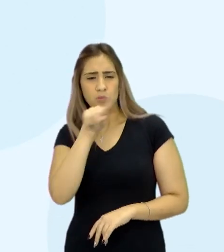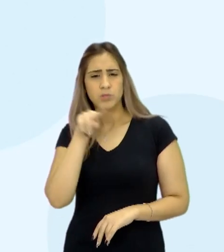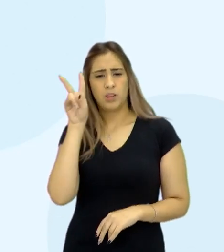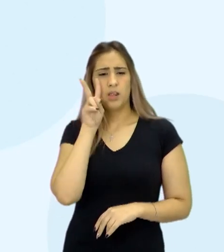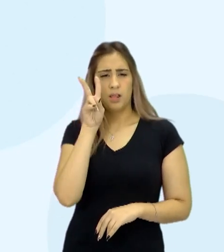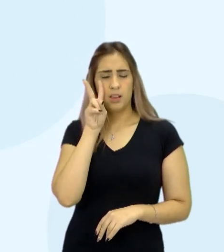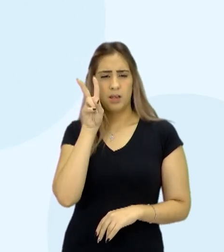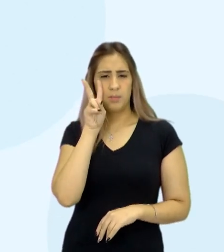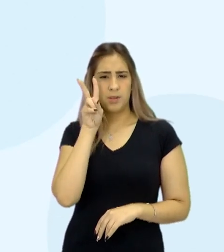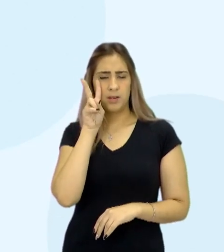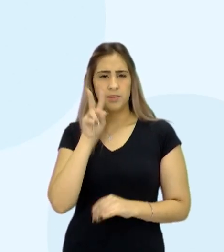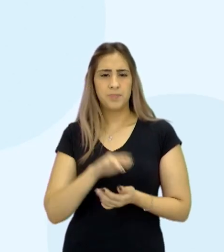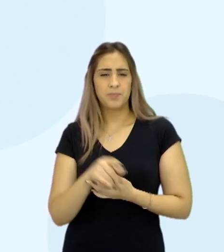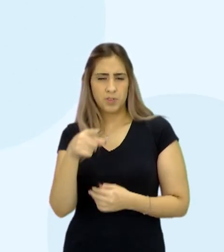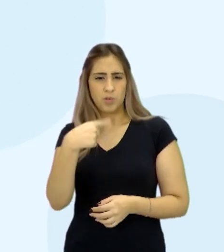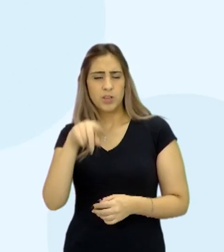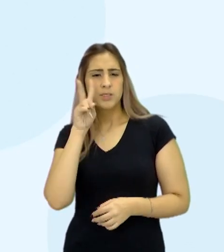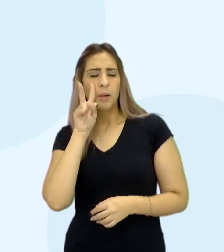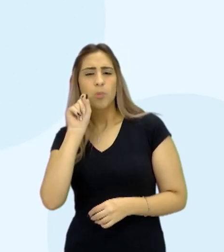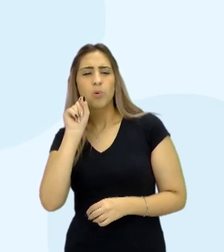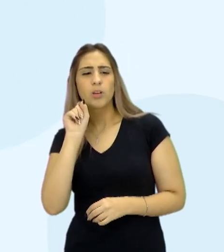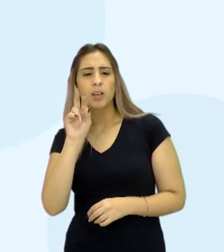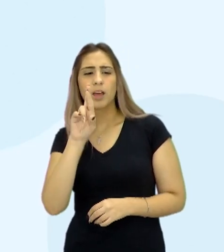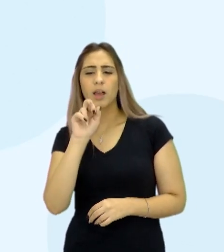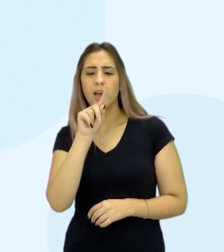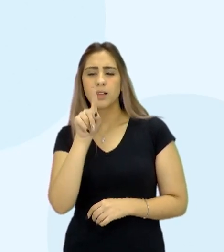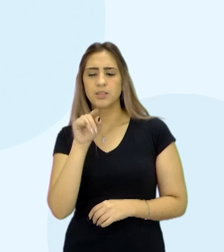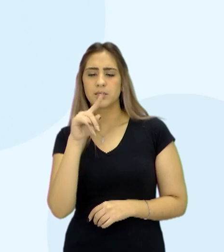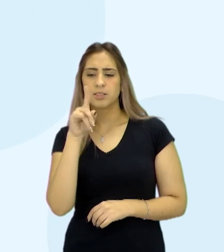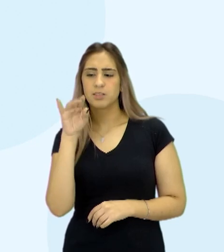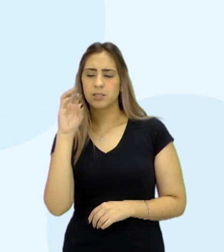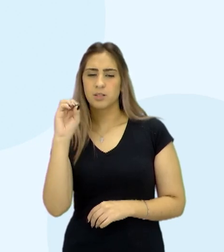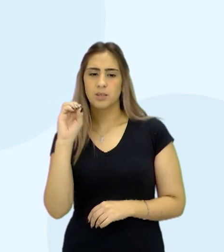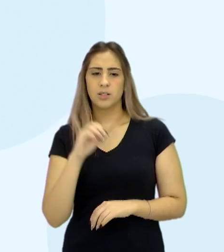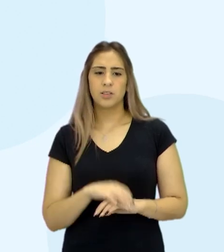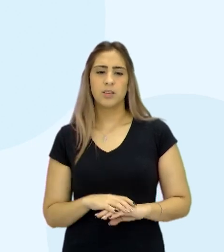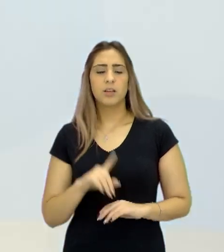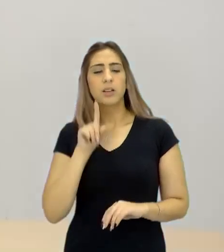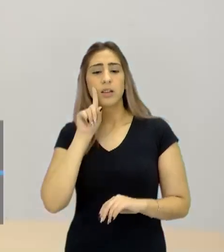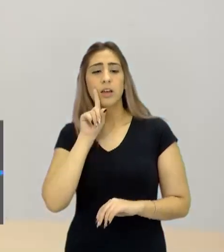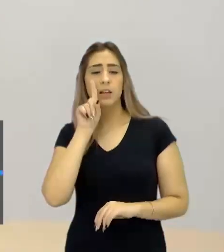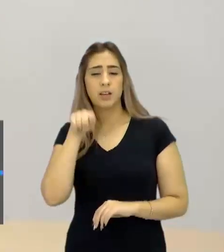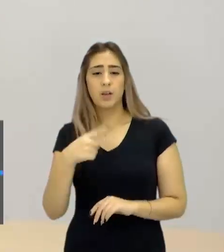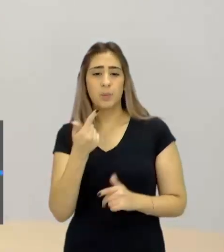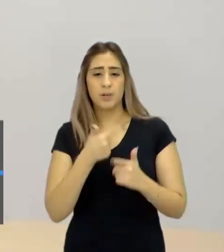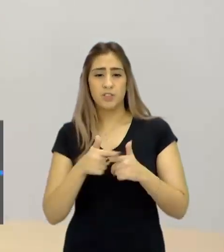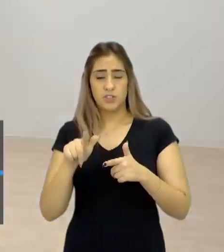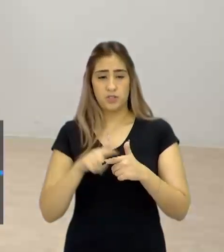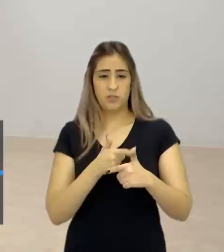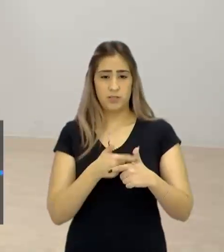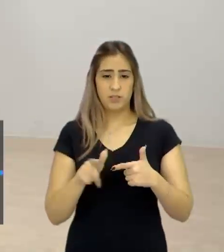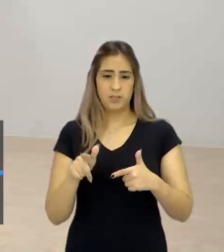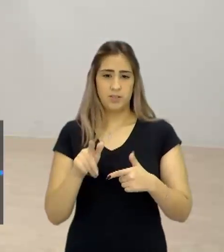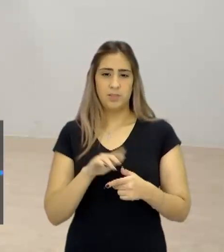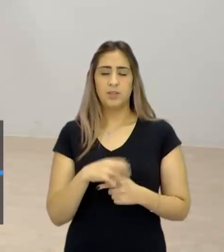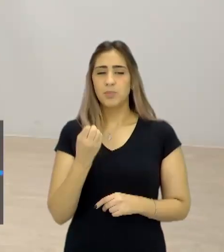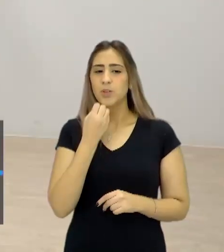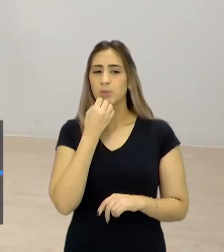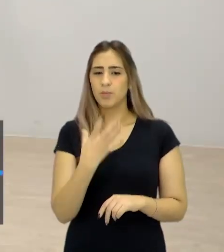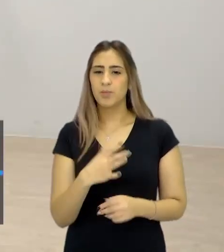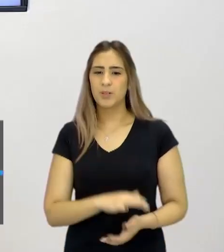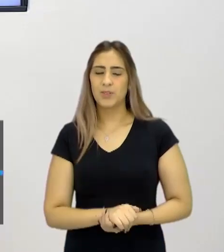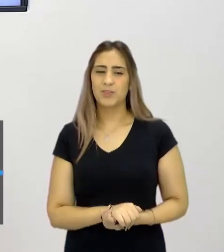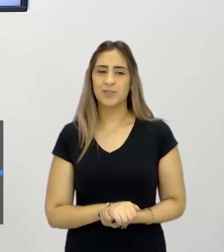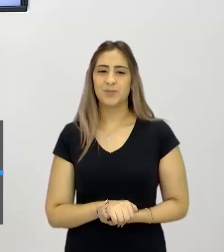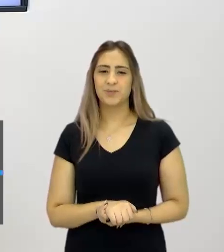lembra? Veja, você se lembra o que é razão, Letícia? Razão é uma divisão. Divisão. Muito bem, a Letícia está